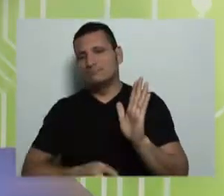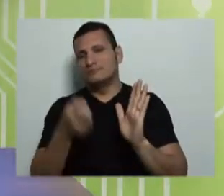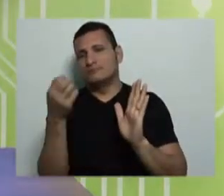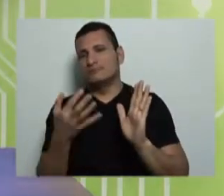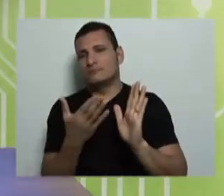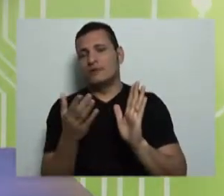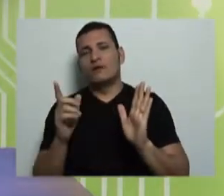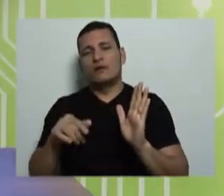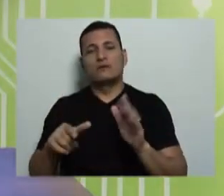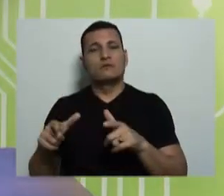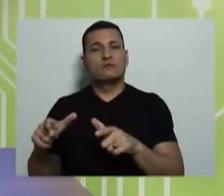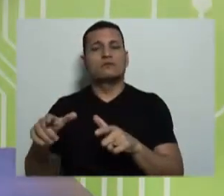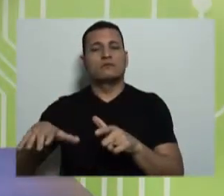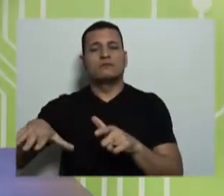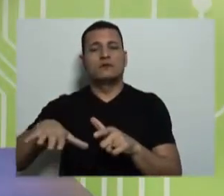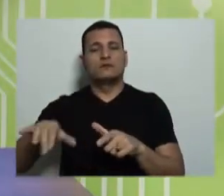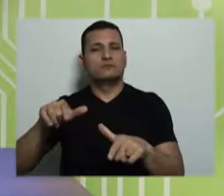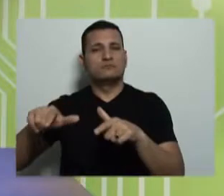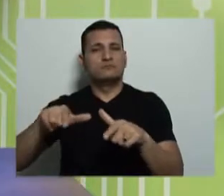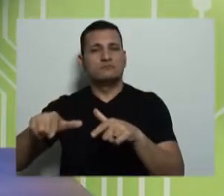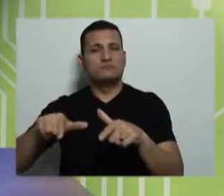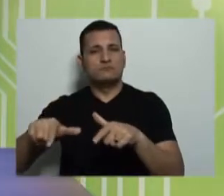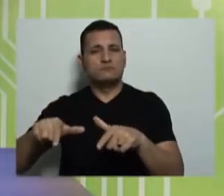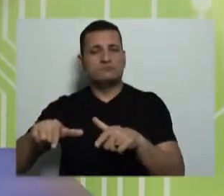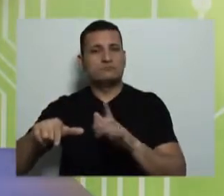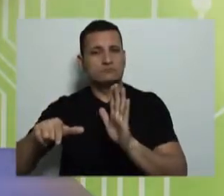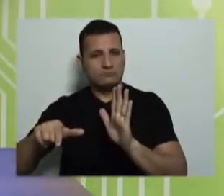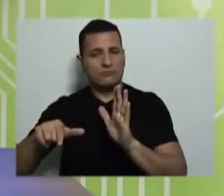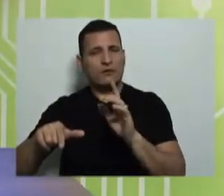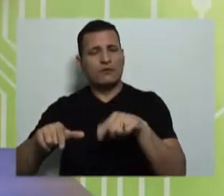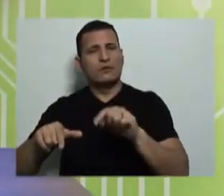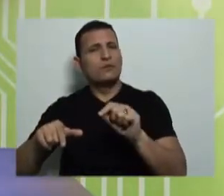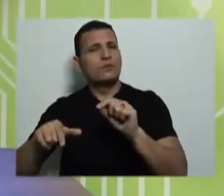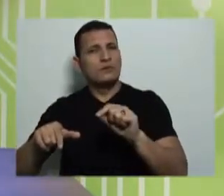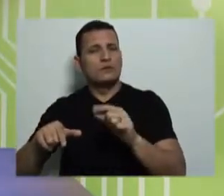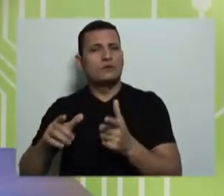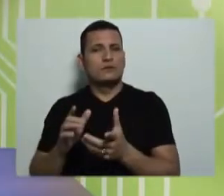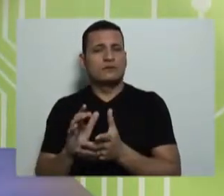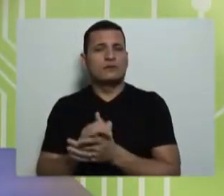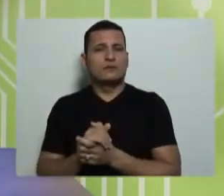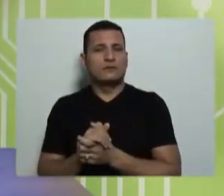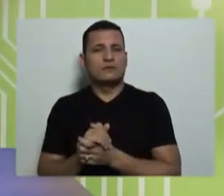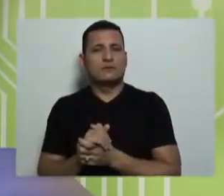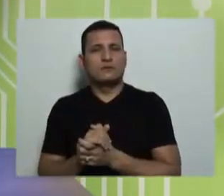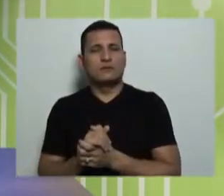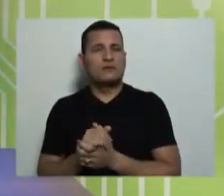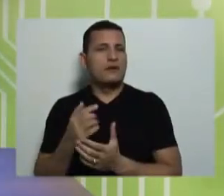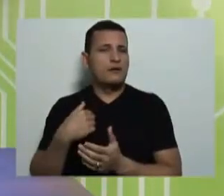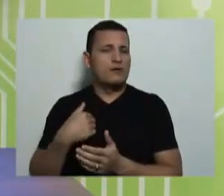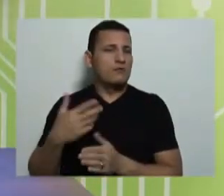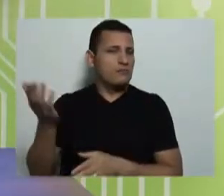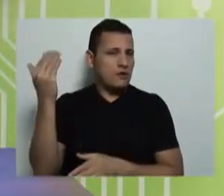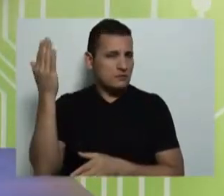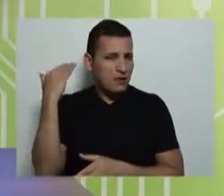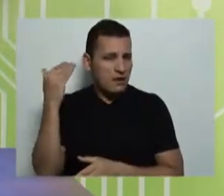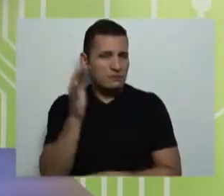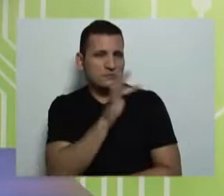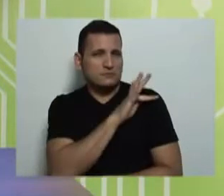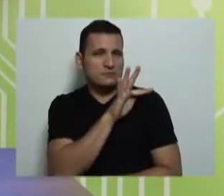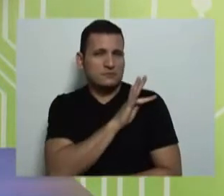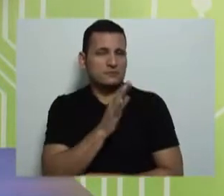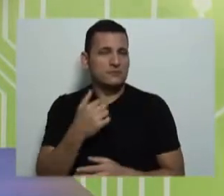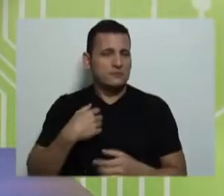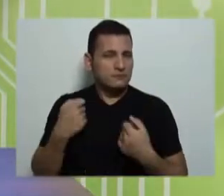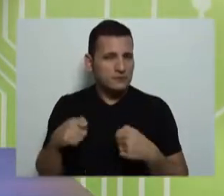desenvolvido no ambiente de trabalho. É aquela definição clássica, não é mesmo, professores? Do tempo da minha faculdade eu tive que fazer um estágio, eu tive que ir